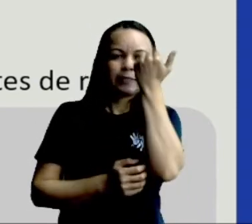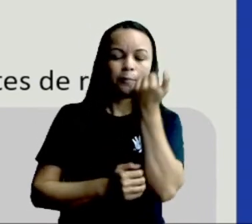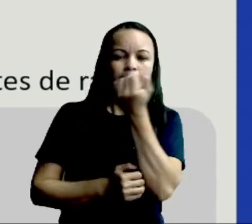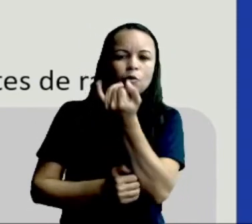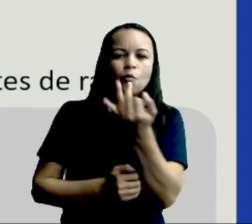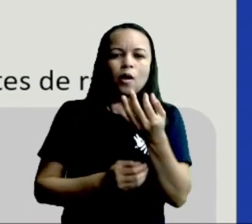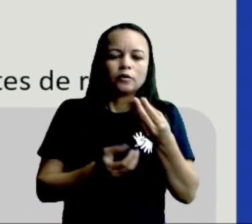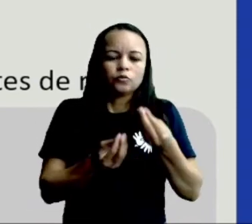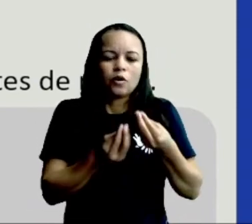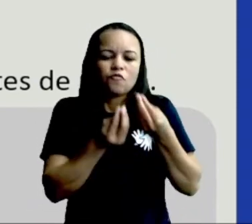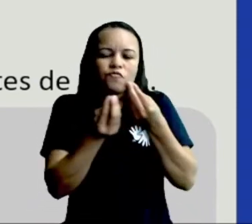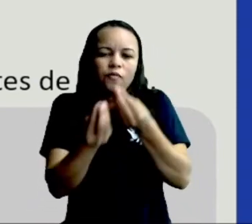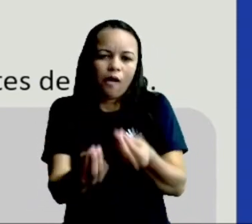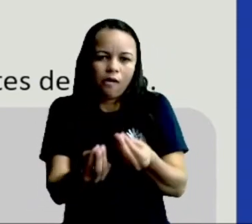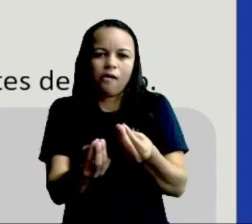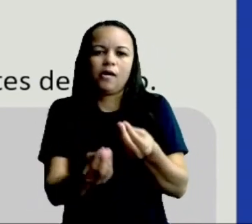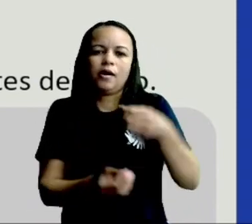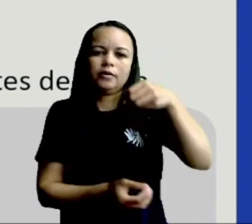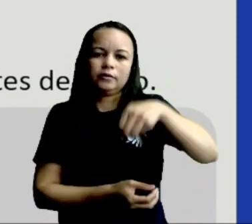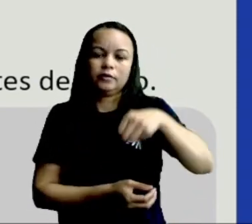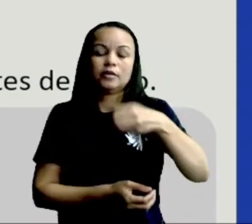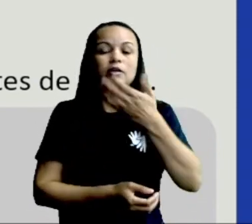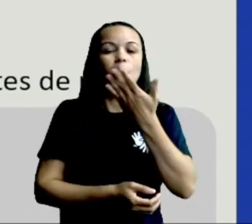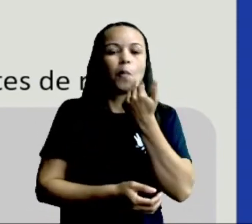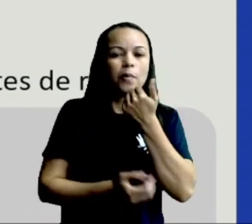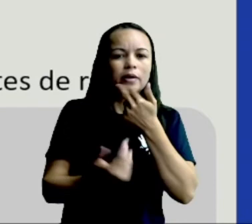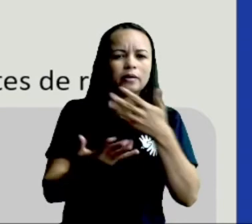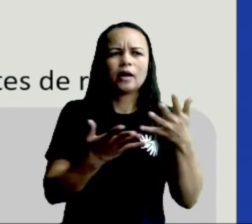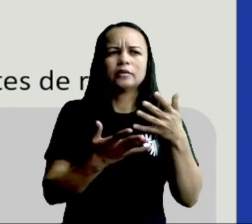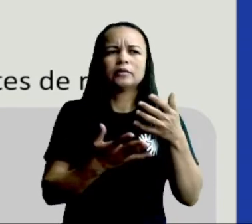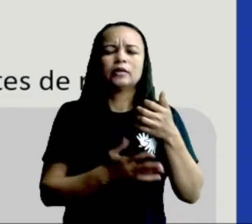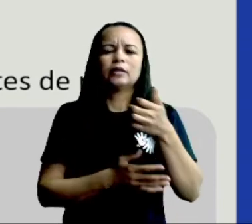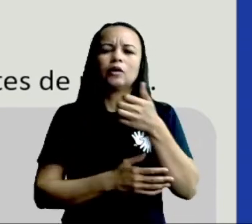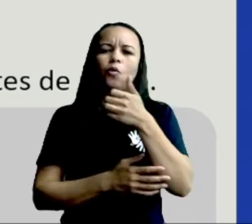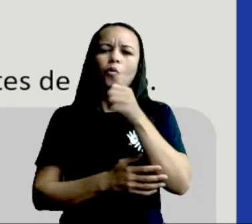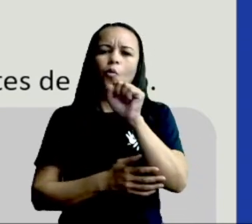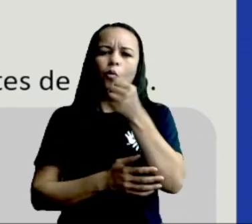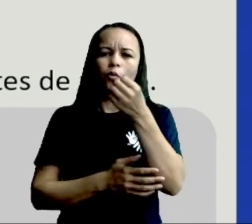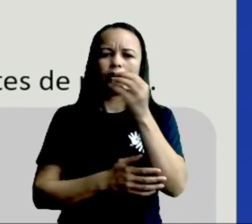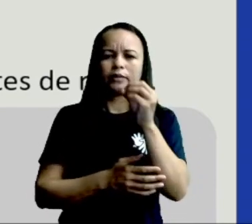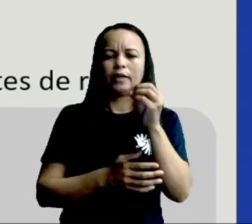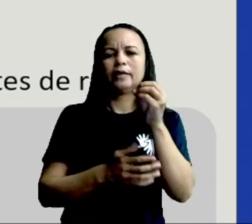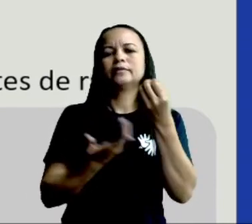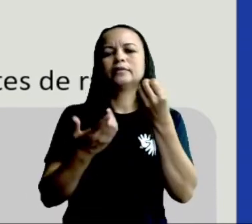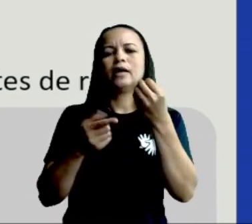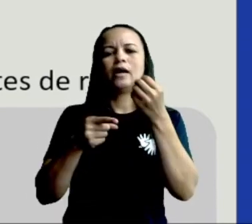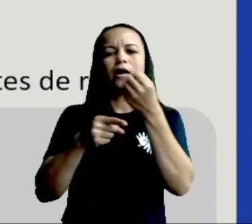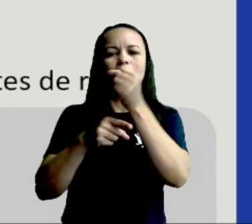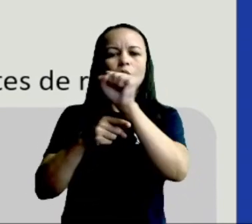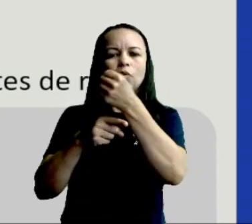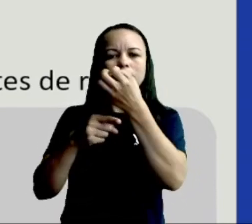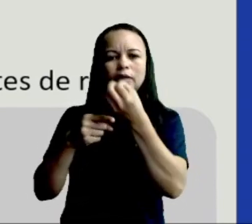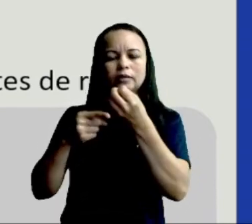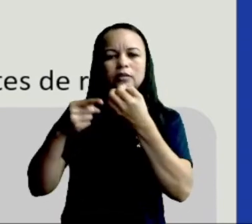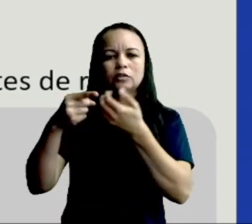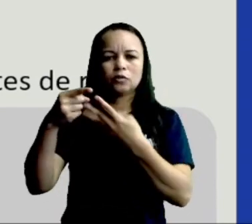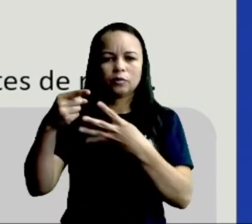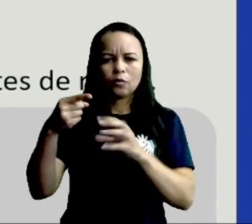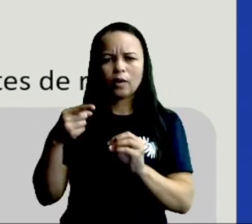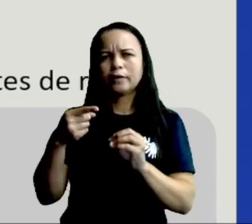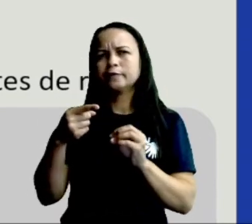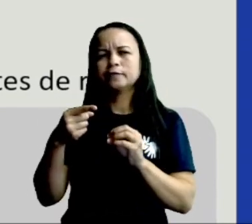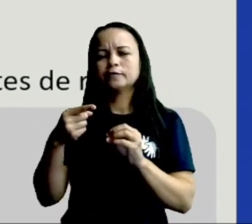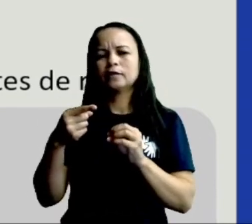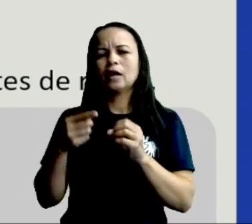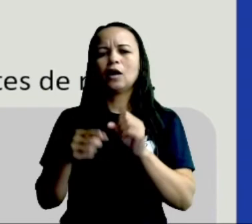vou doar de rações, então vai ser 80 sobre 40. Mas como eu descubro esse 40, né? Metade, ele não fala de metade, 80 dividido